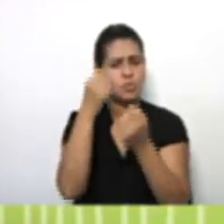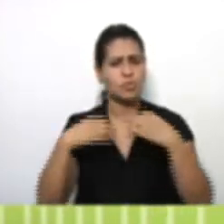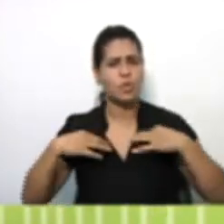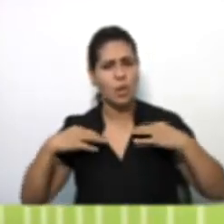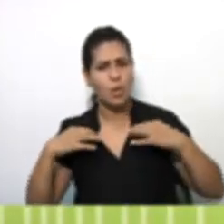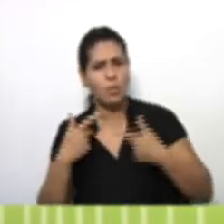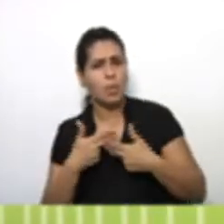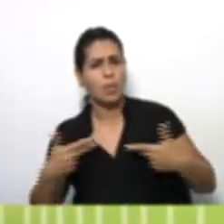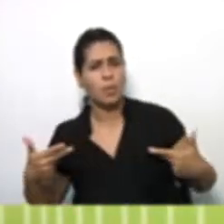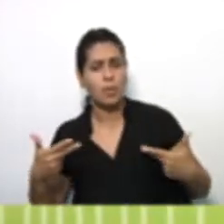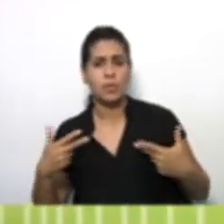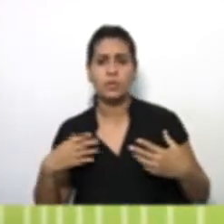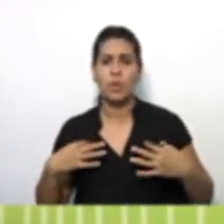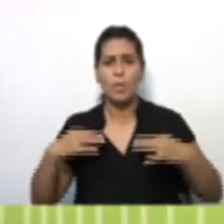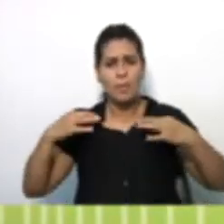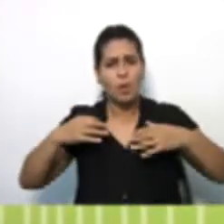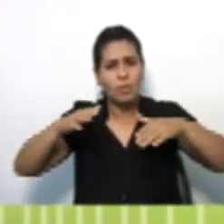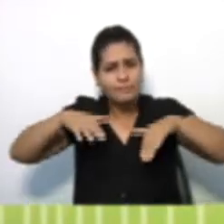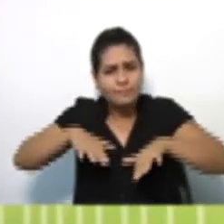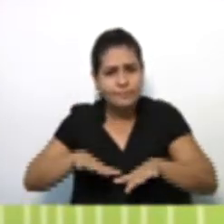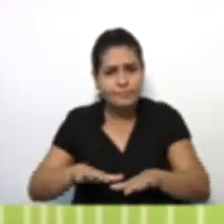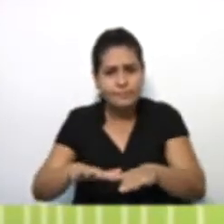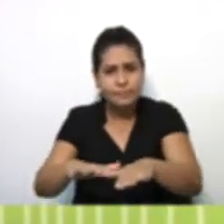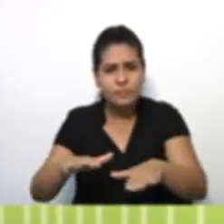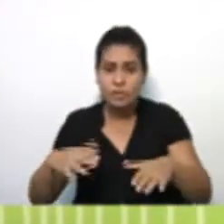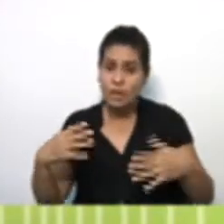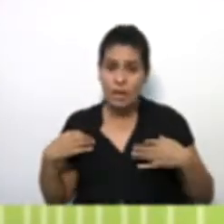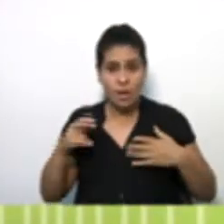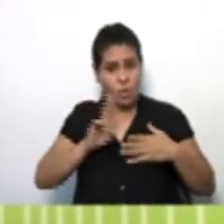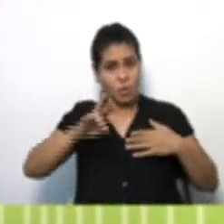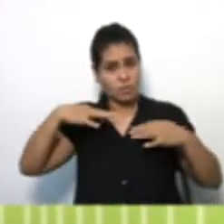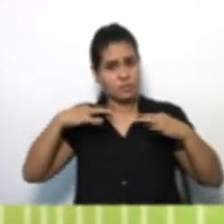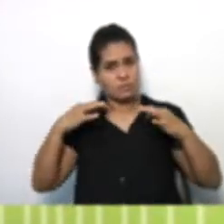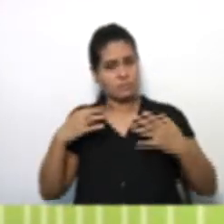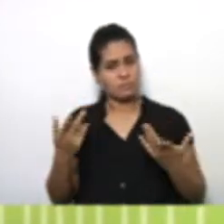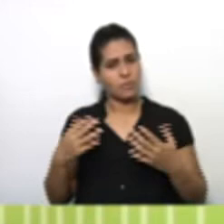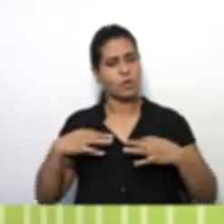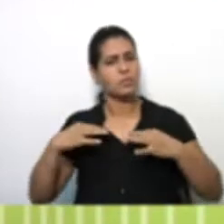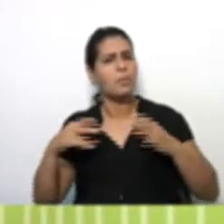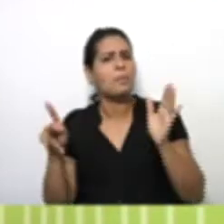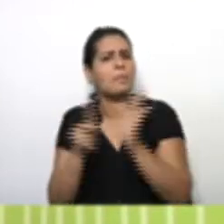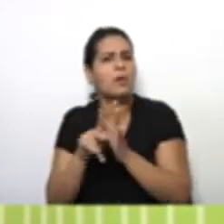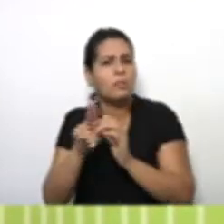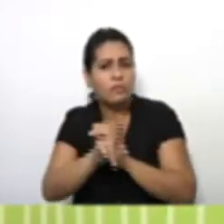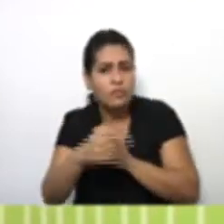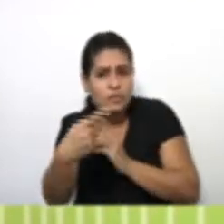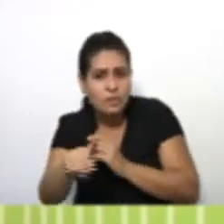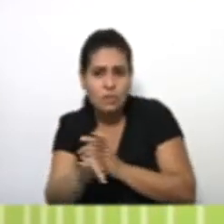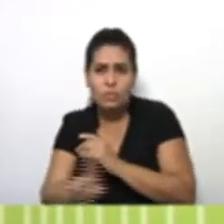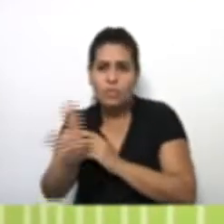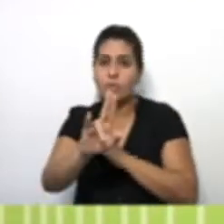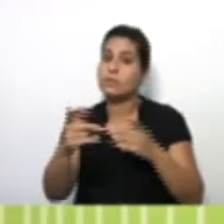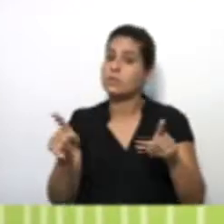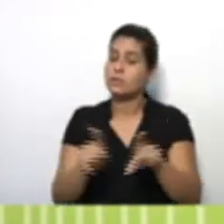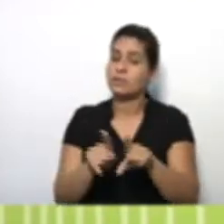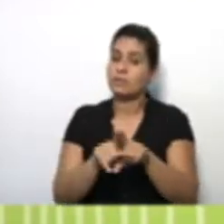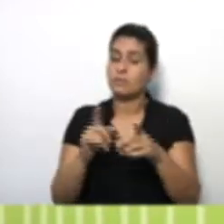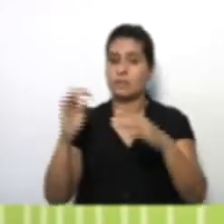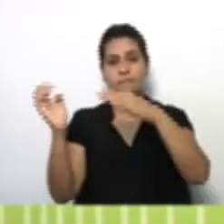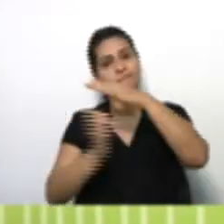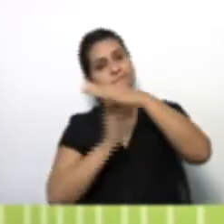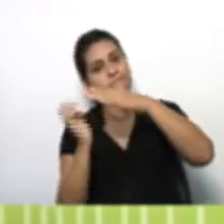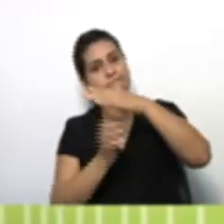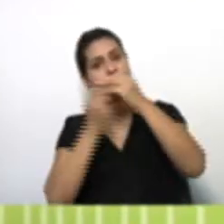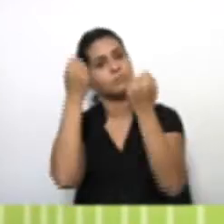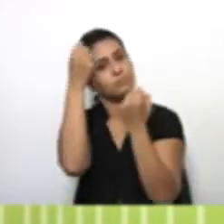produzir, de repente, o tecido, né, dessa blusa que eu utilizo aqui, o tecido da blusa que você utiliza aí. Aquela empresa,